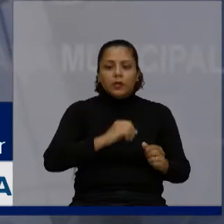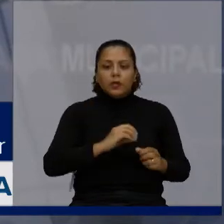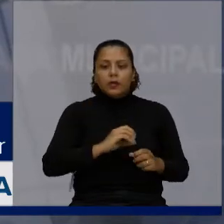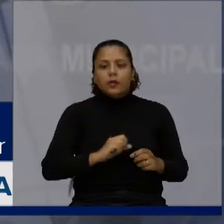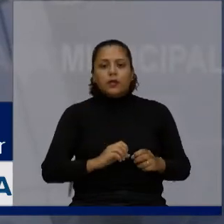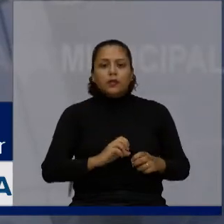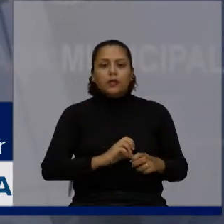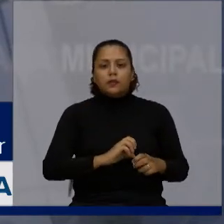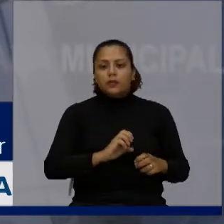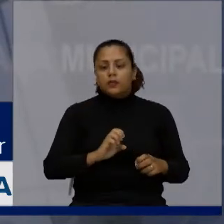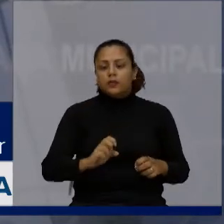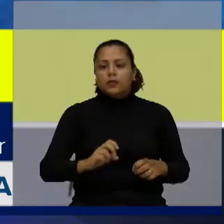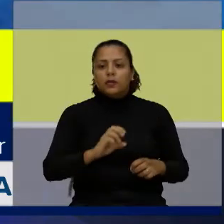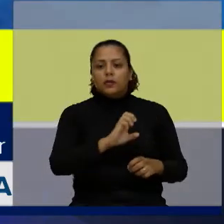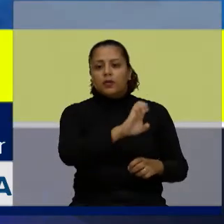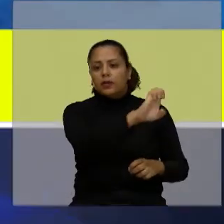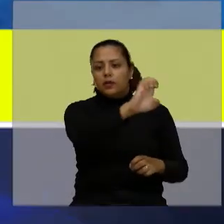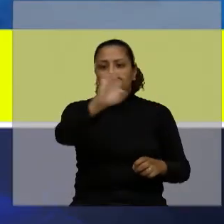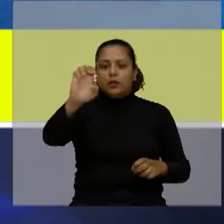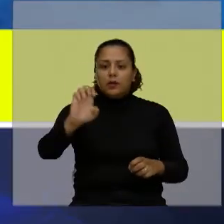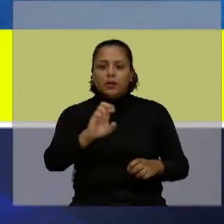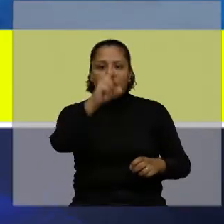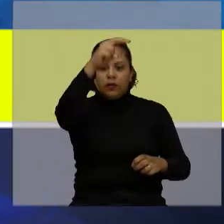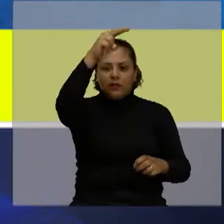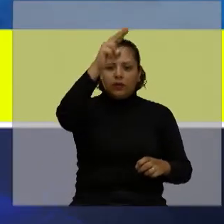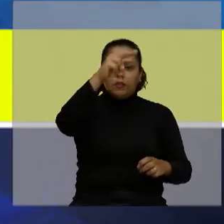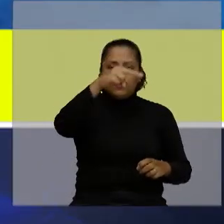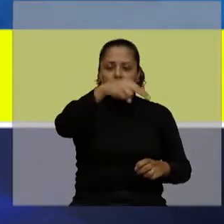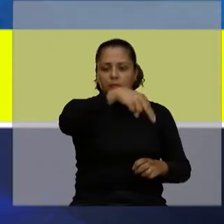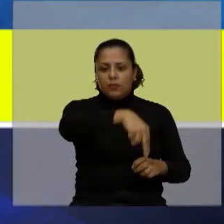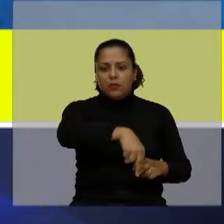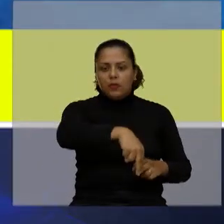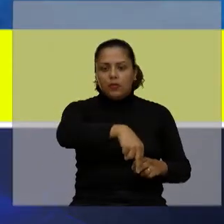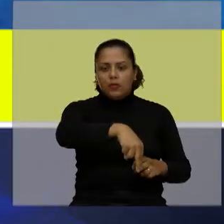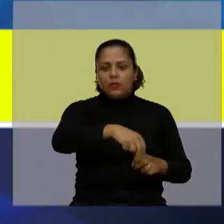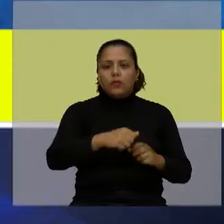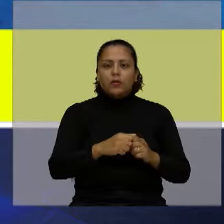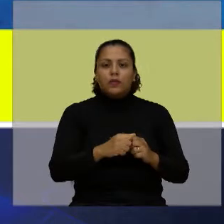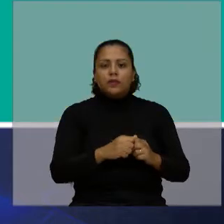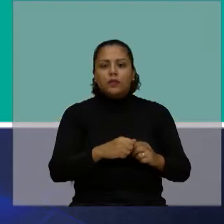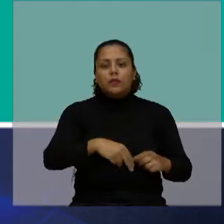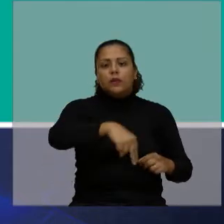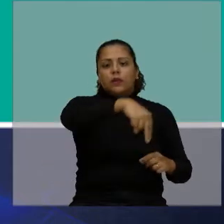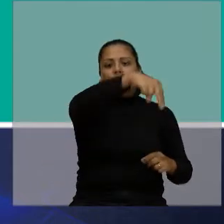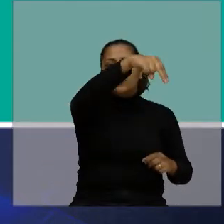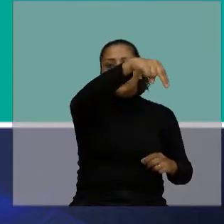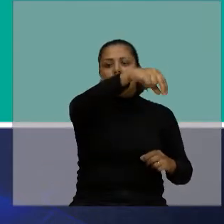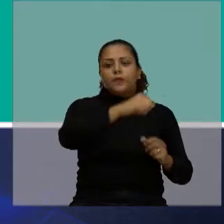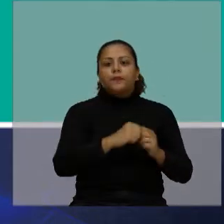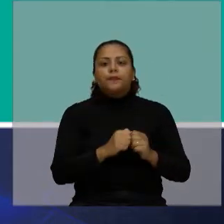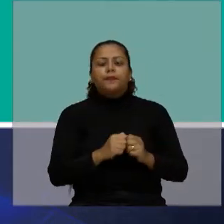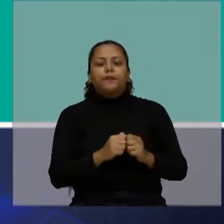Uma manutenção que está sendo feita no bairro dos Freitas. É um videozinho aí de 1 minuto. Gostaria que vocês assistissem com muito